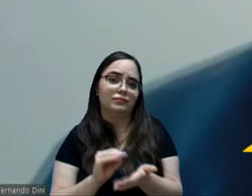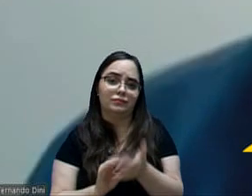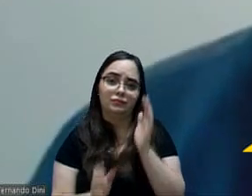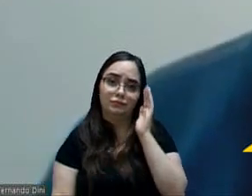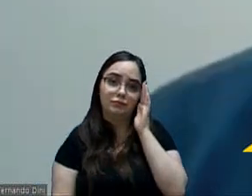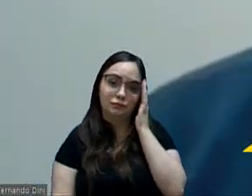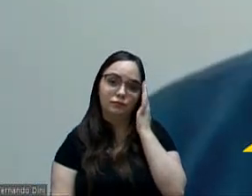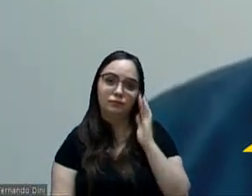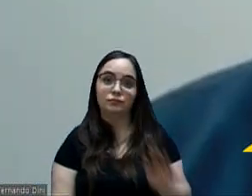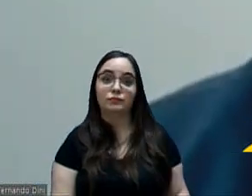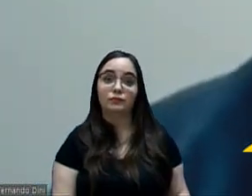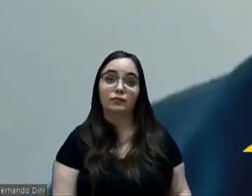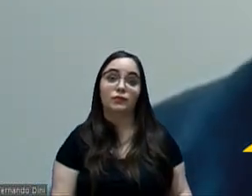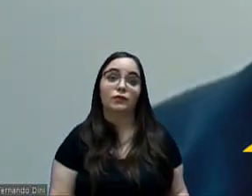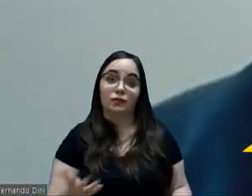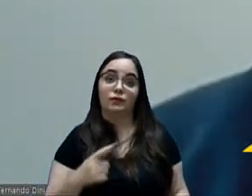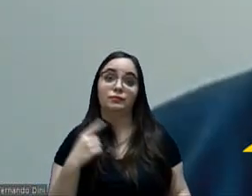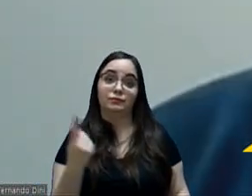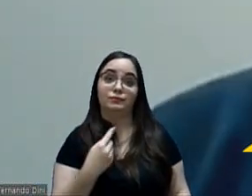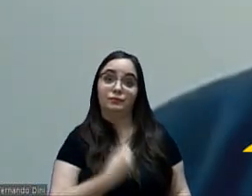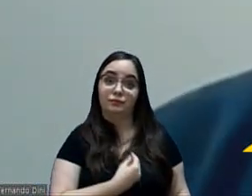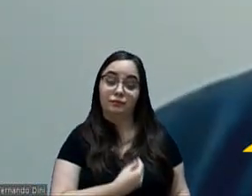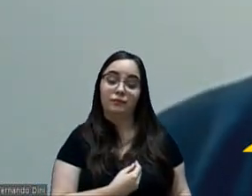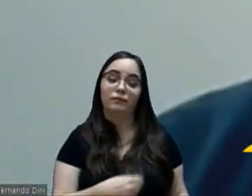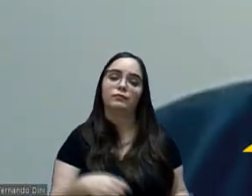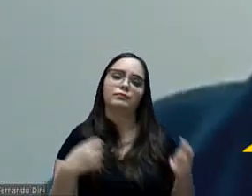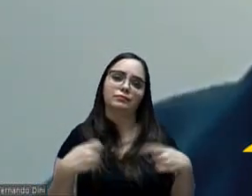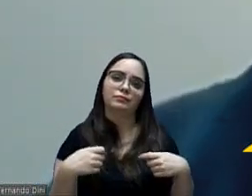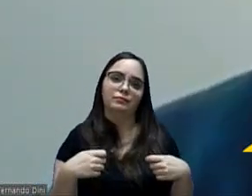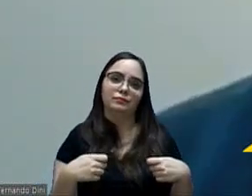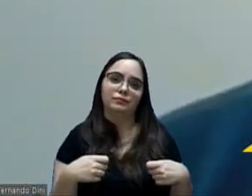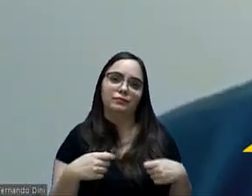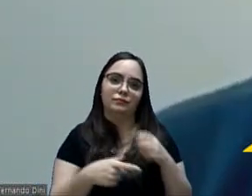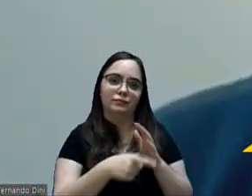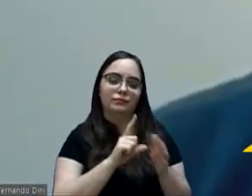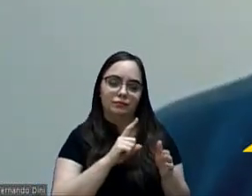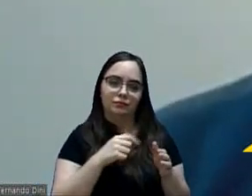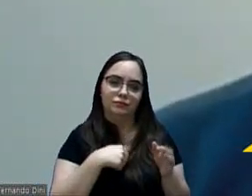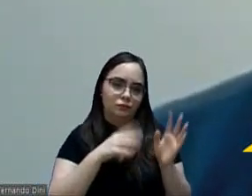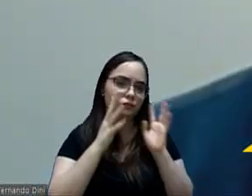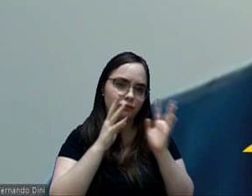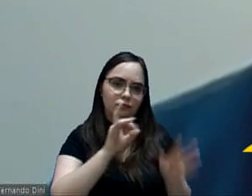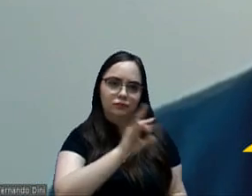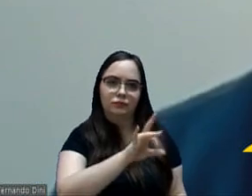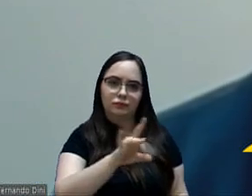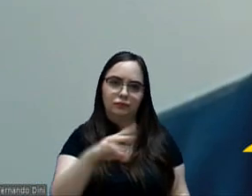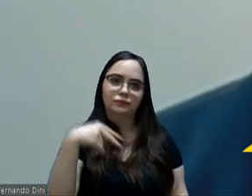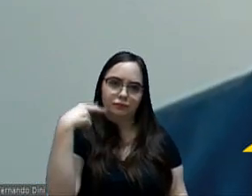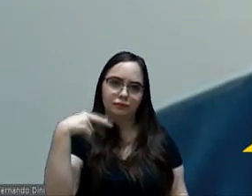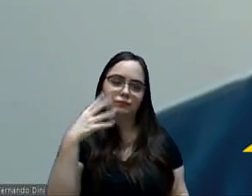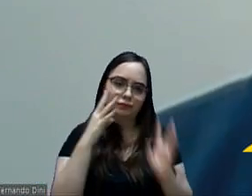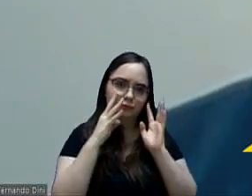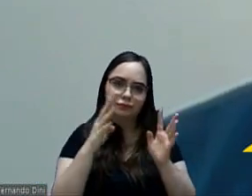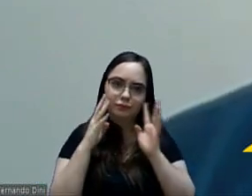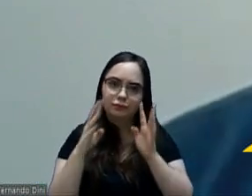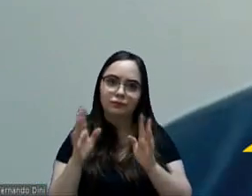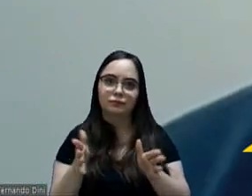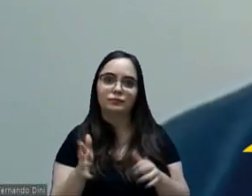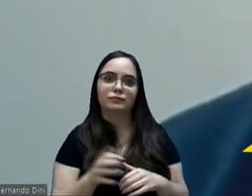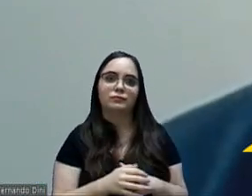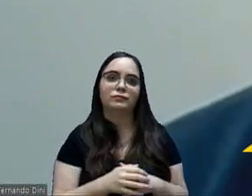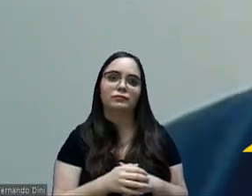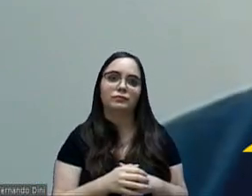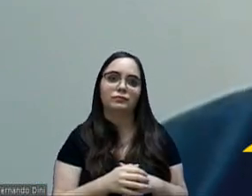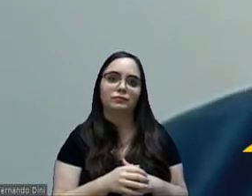estamos vivendo, presidente, existe, logicamente, que eu escutei atentamente todas as opiniões,